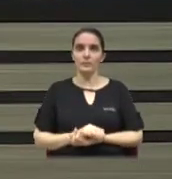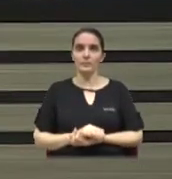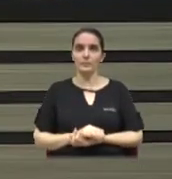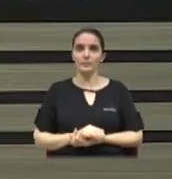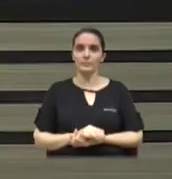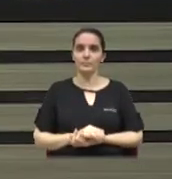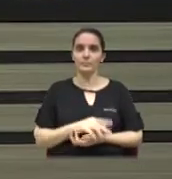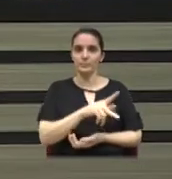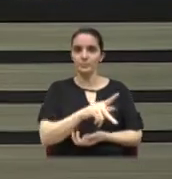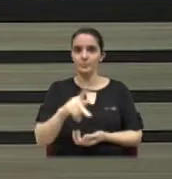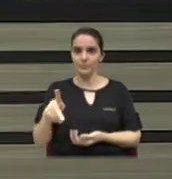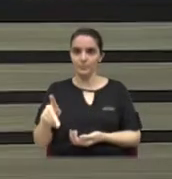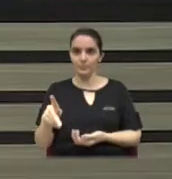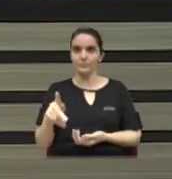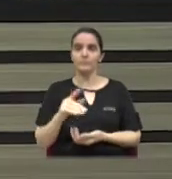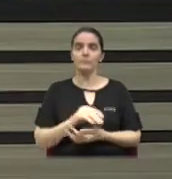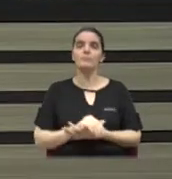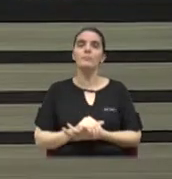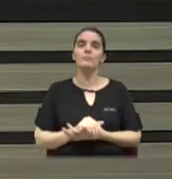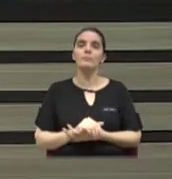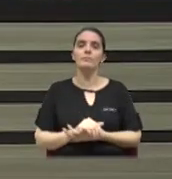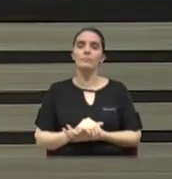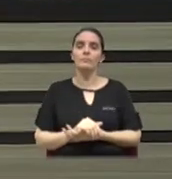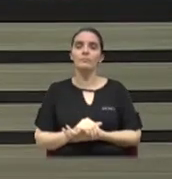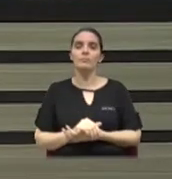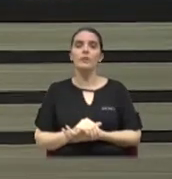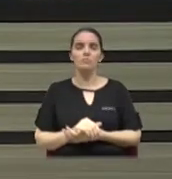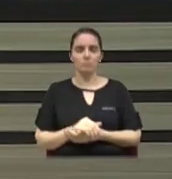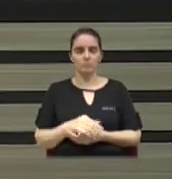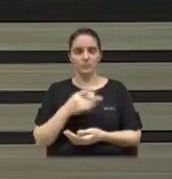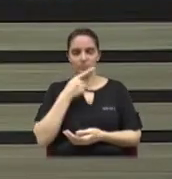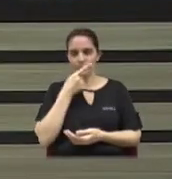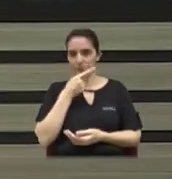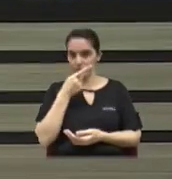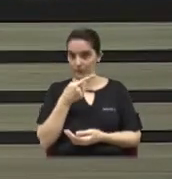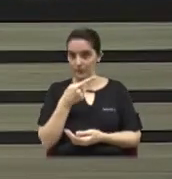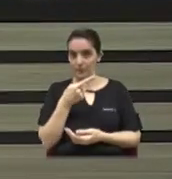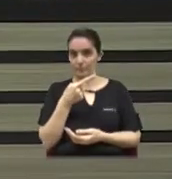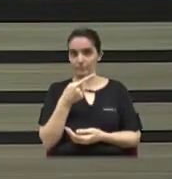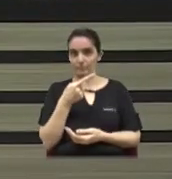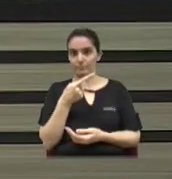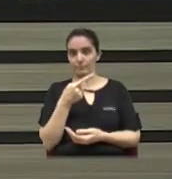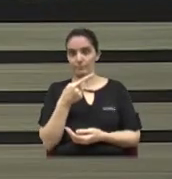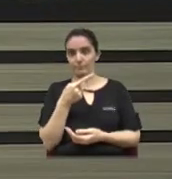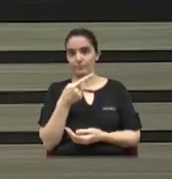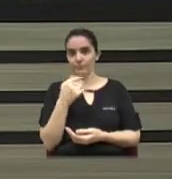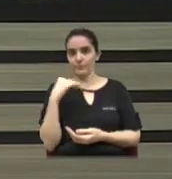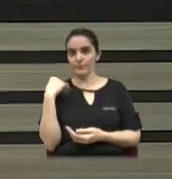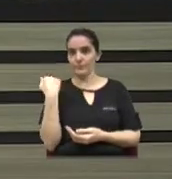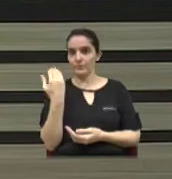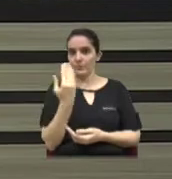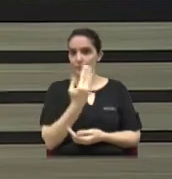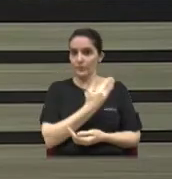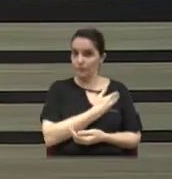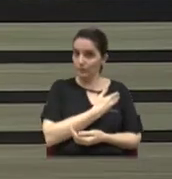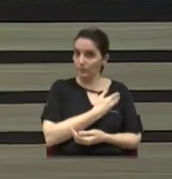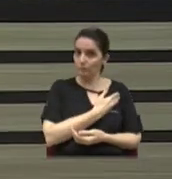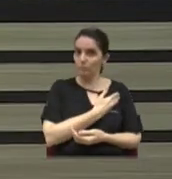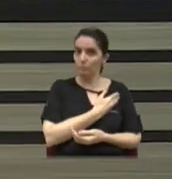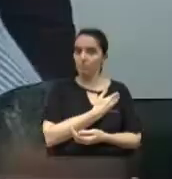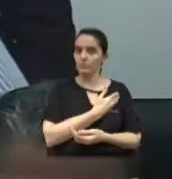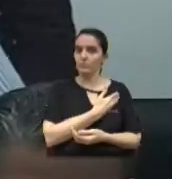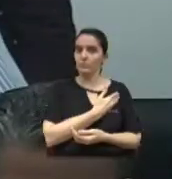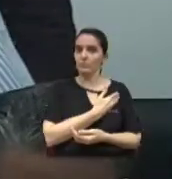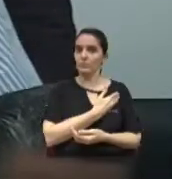Senhor presidente, só para continuar dizendo que nós somos a favor